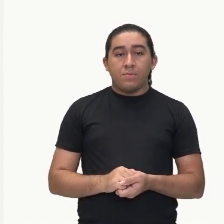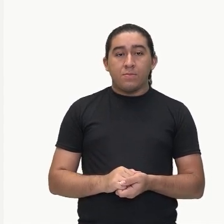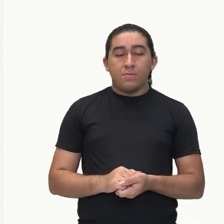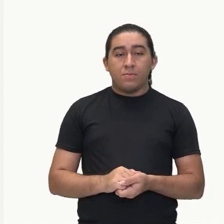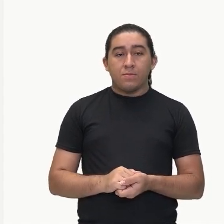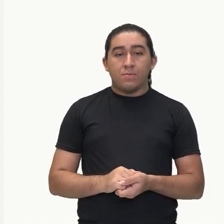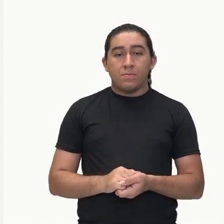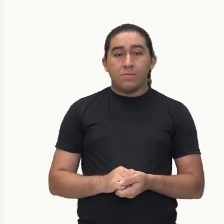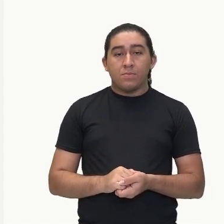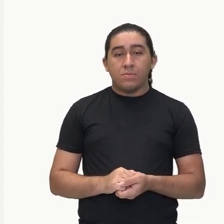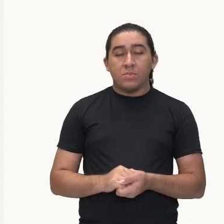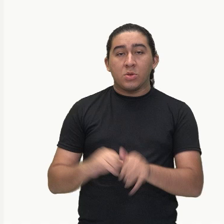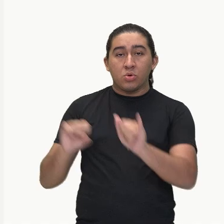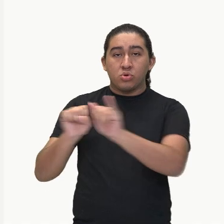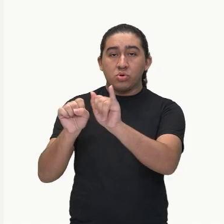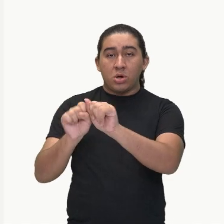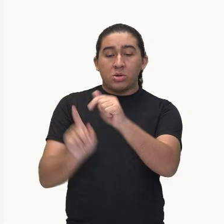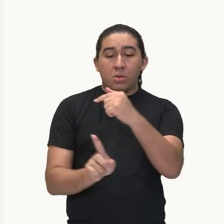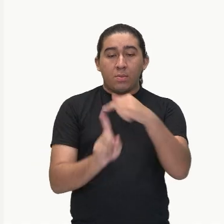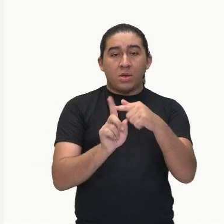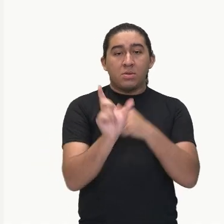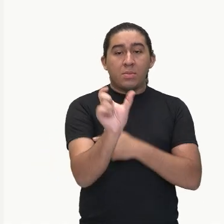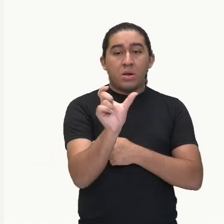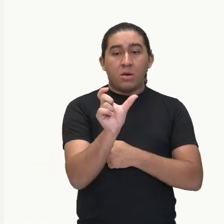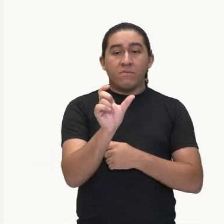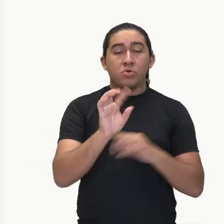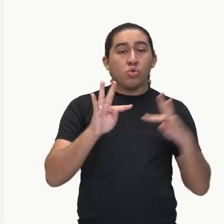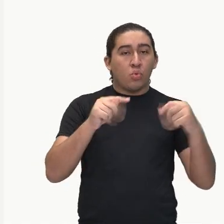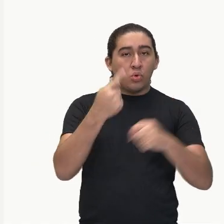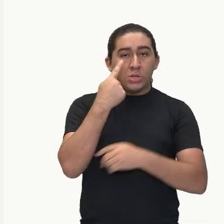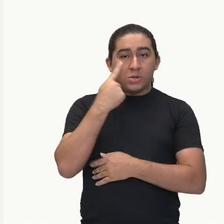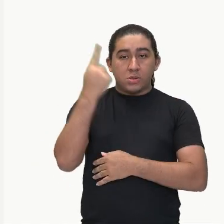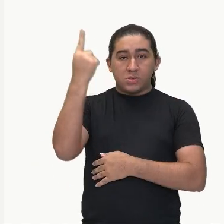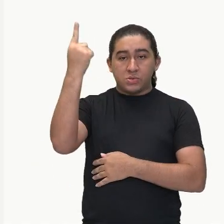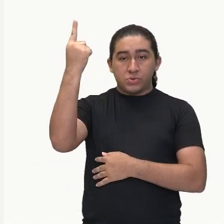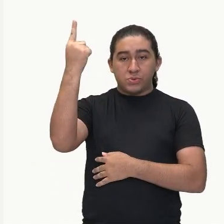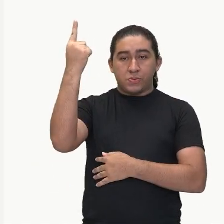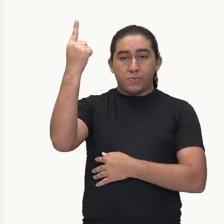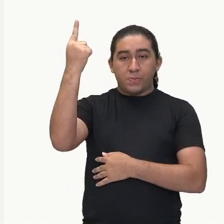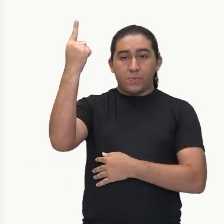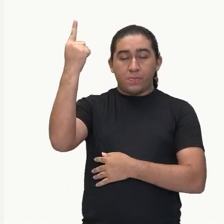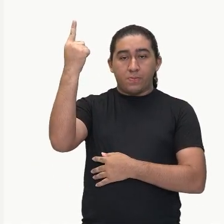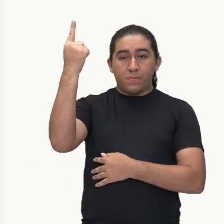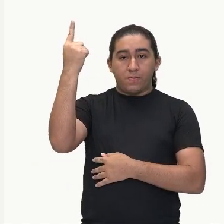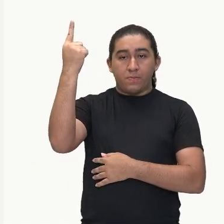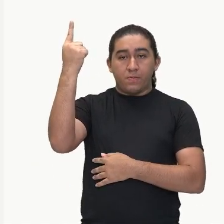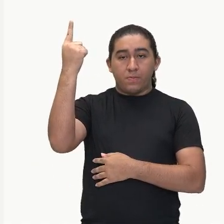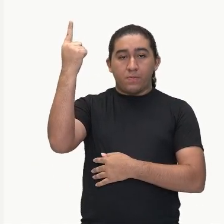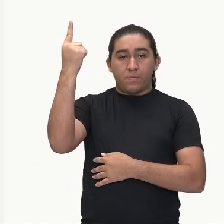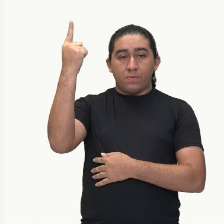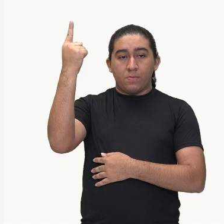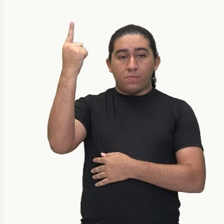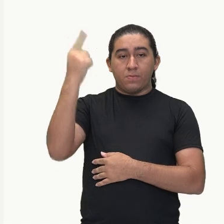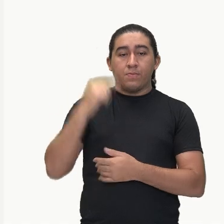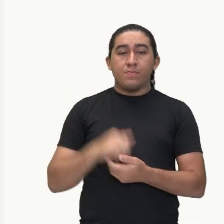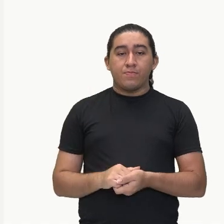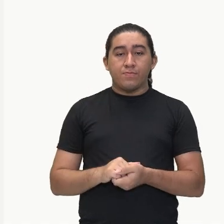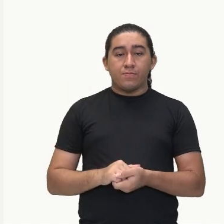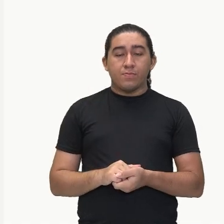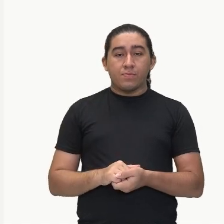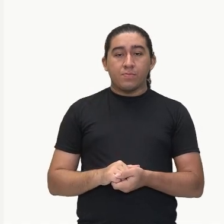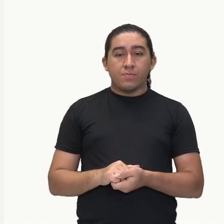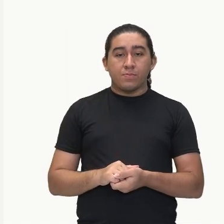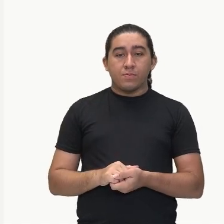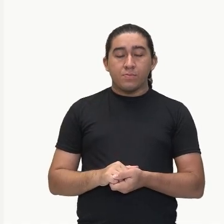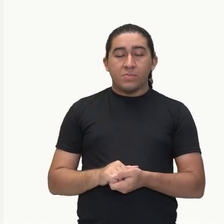por tudo. Nada, ninguém, nenhum, cada um. Na concordância com